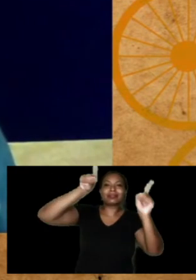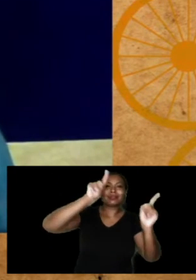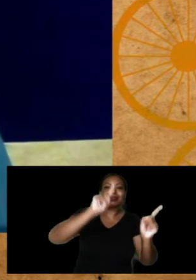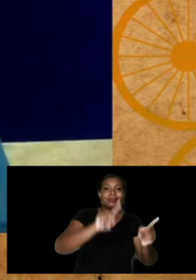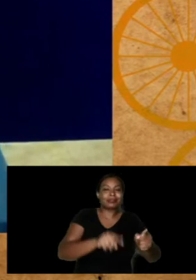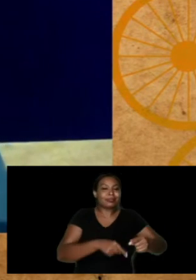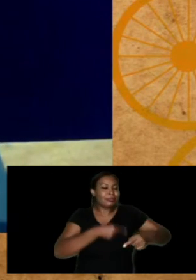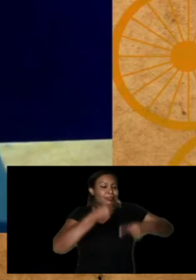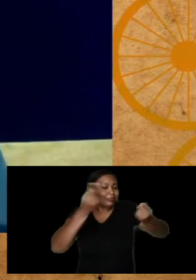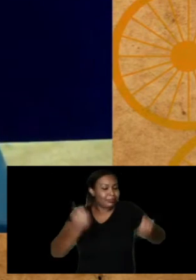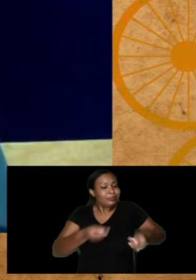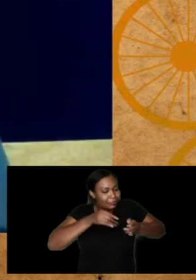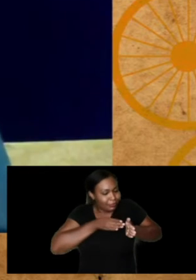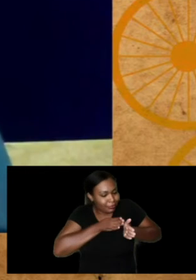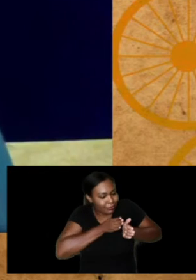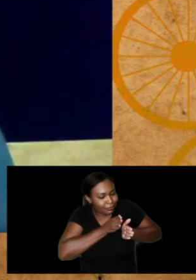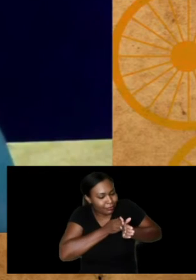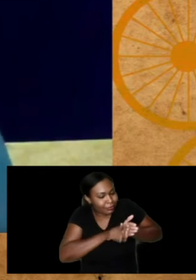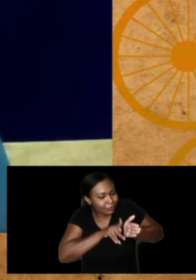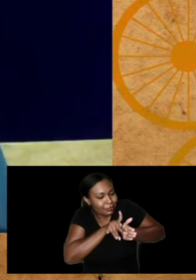Deixe o meu vagão